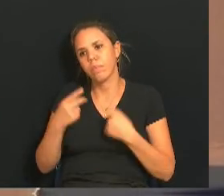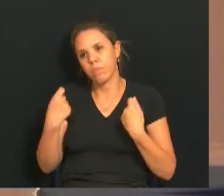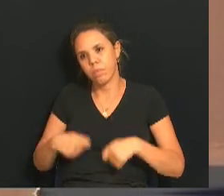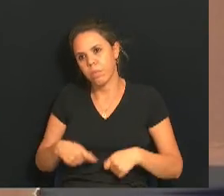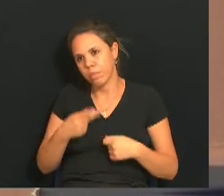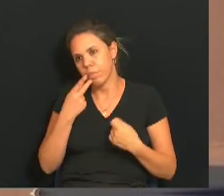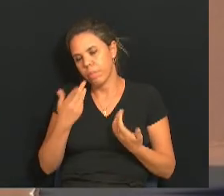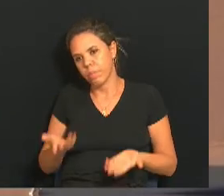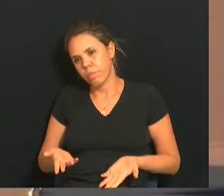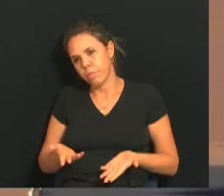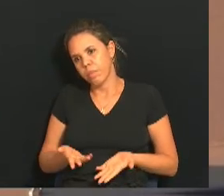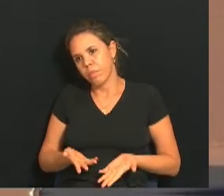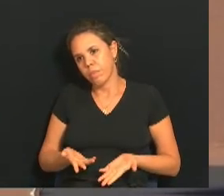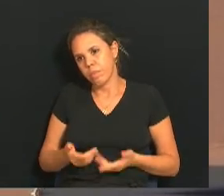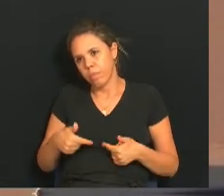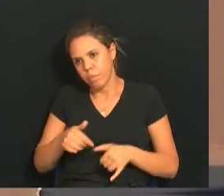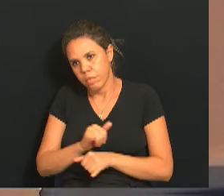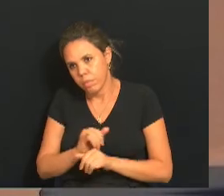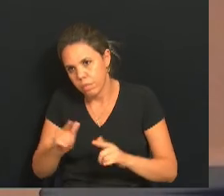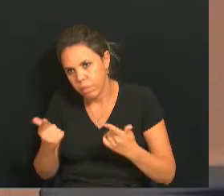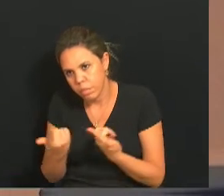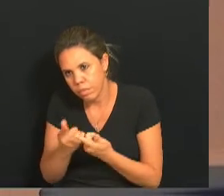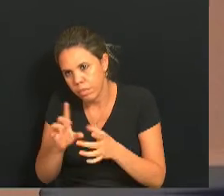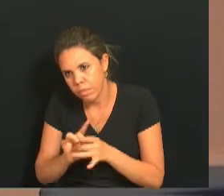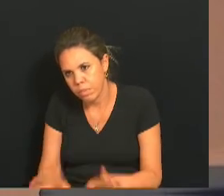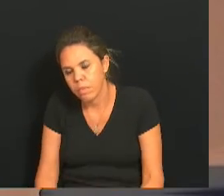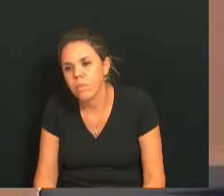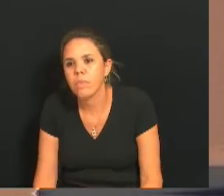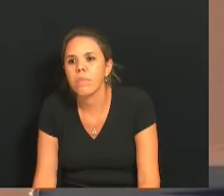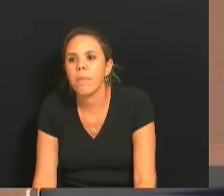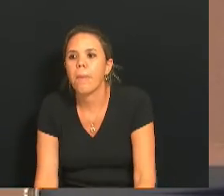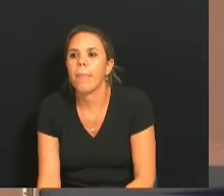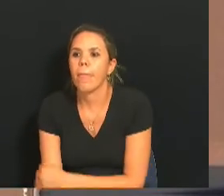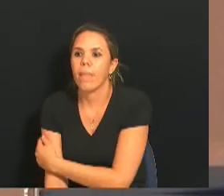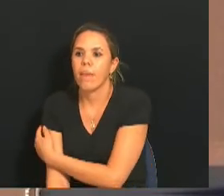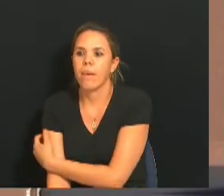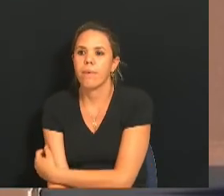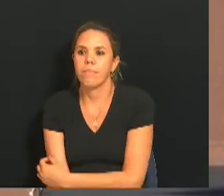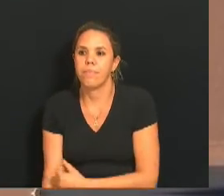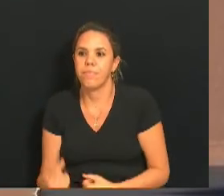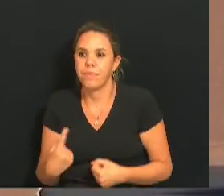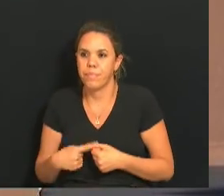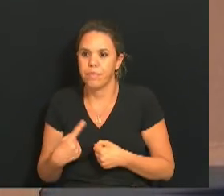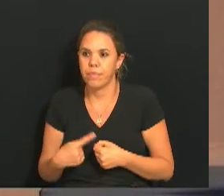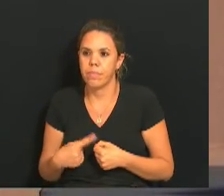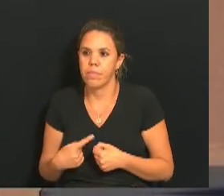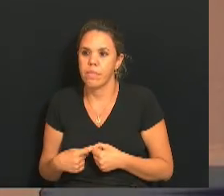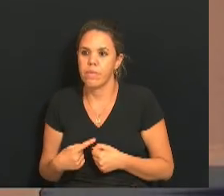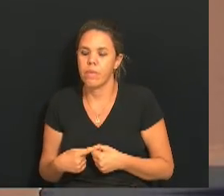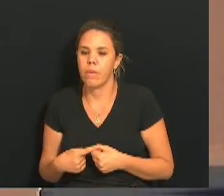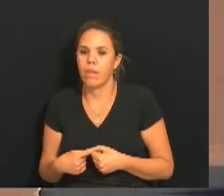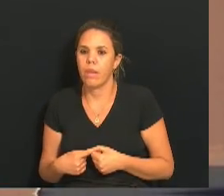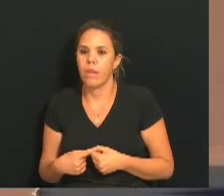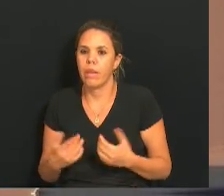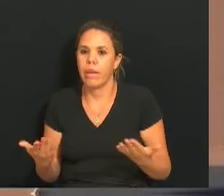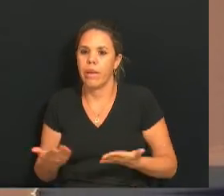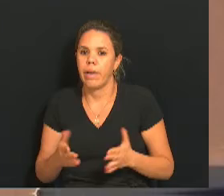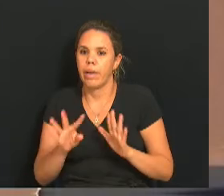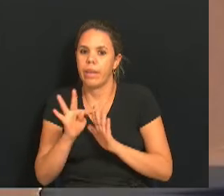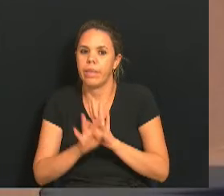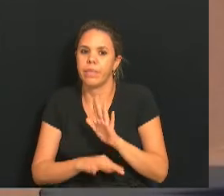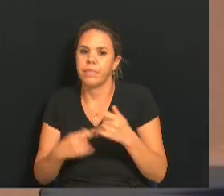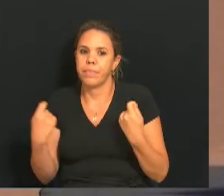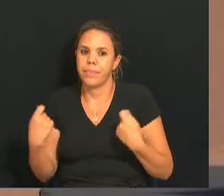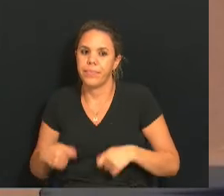que reforça a gestão democrática no âmbito do sistema municipal, mas que o atual texto